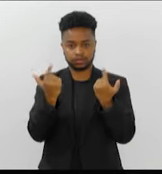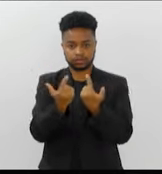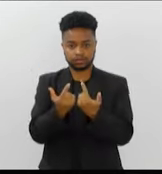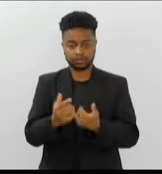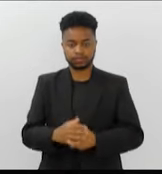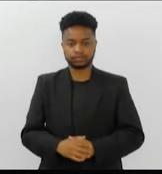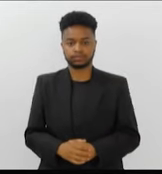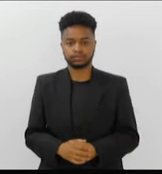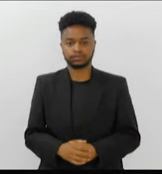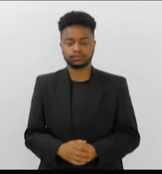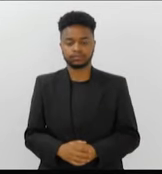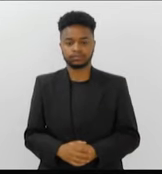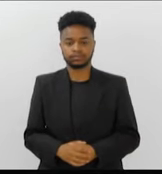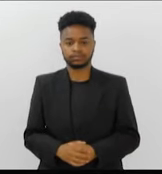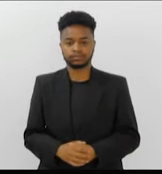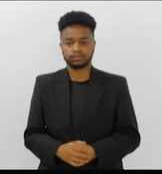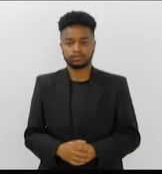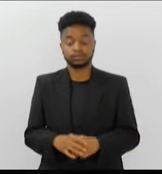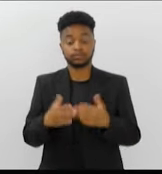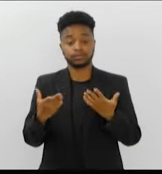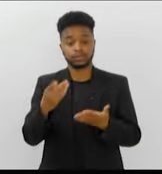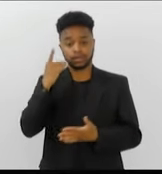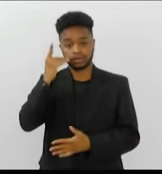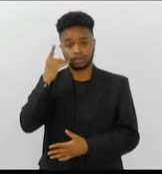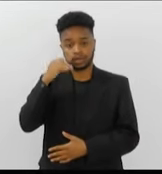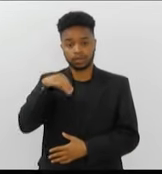Alerj. Deputado Munir,